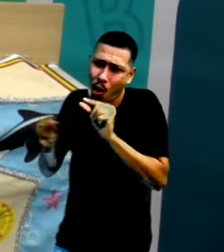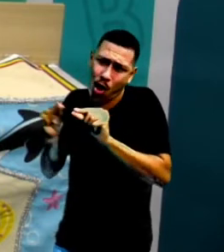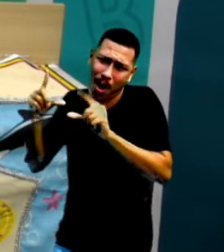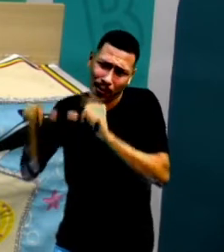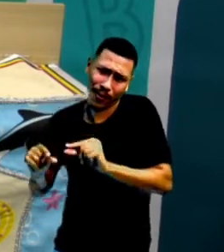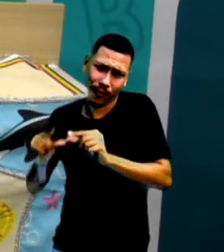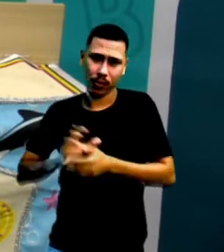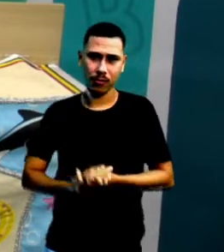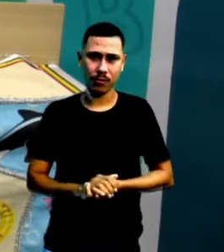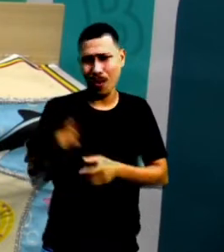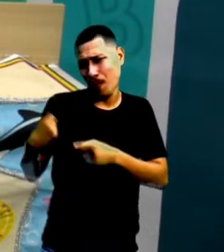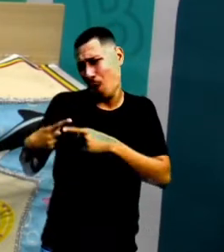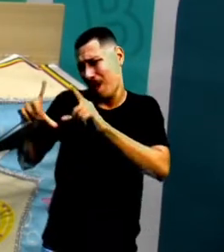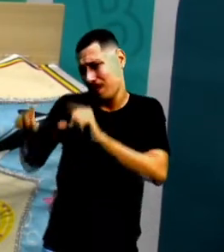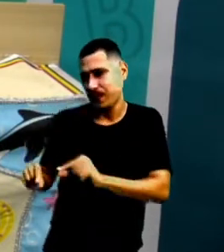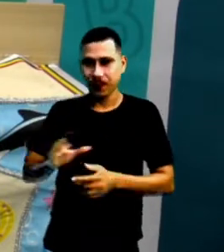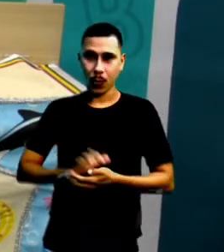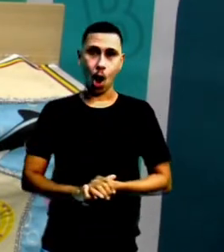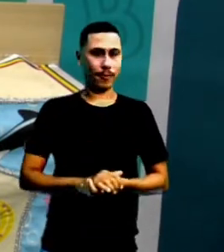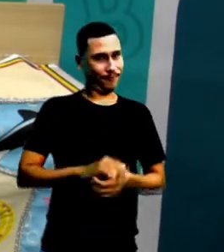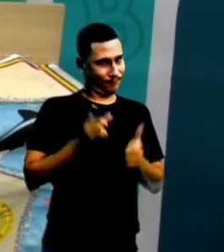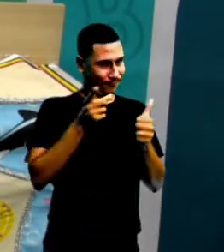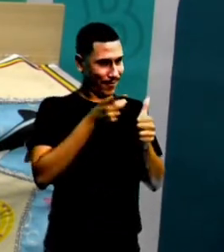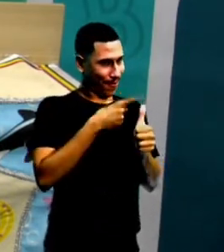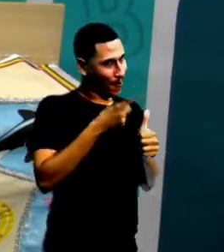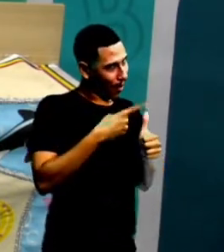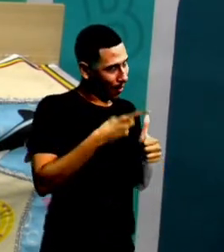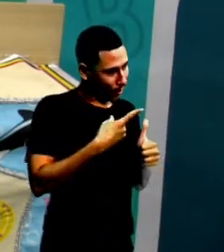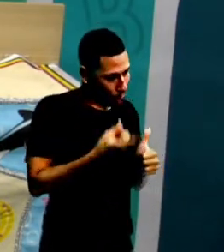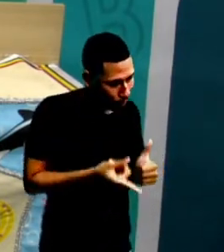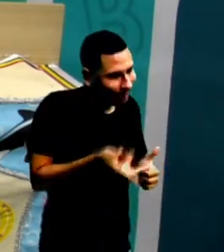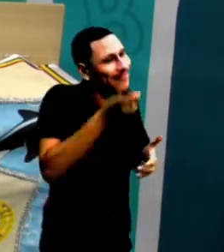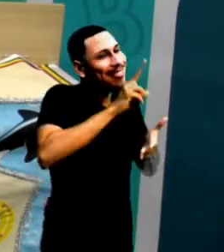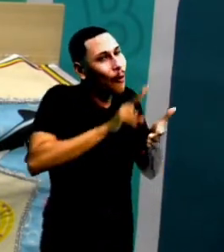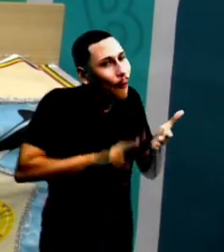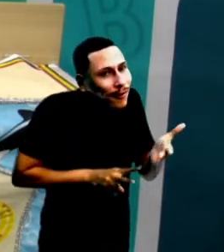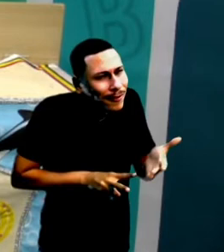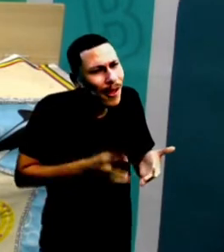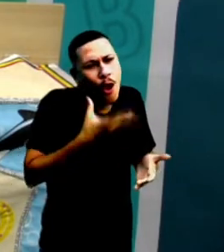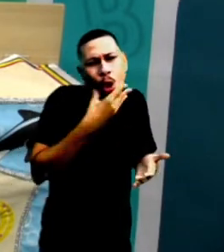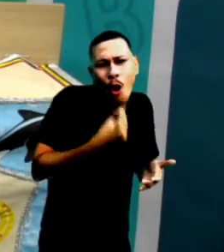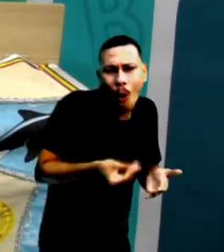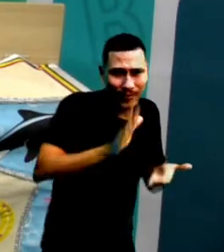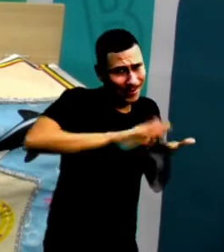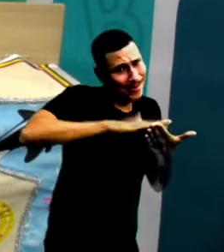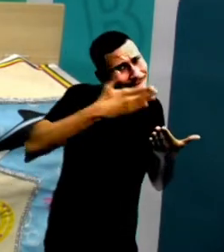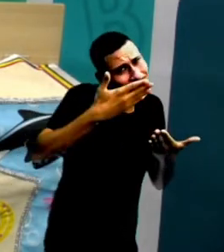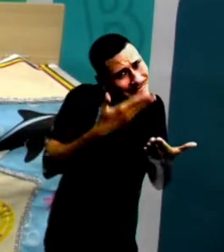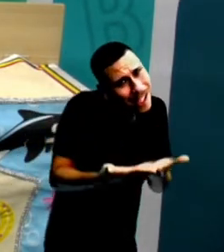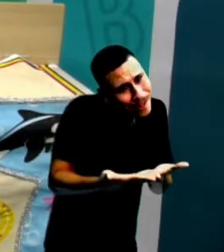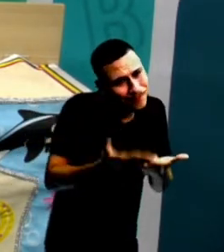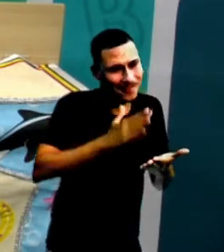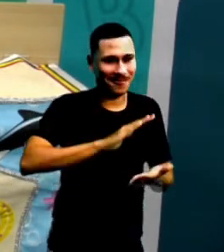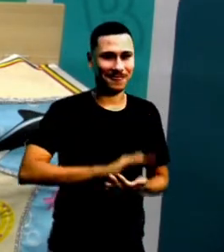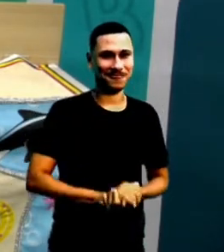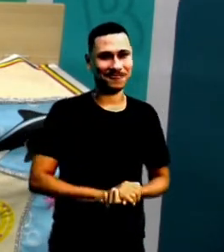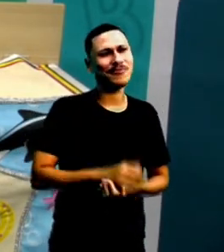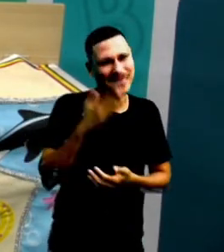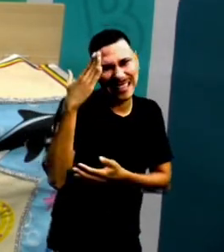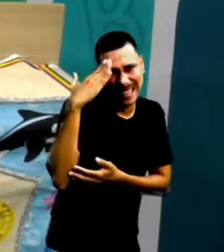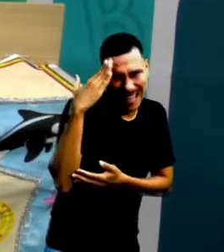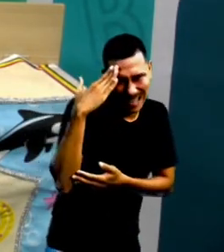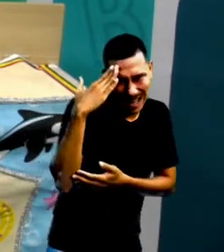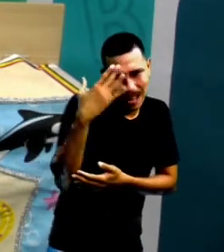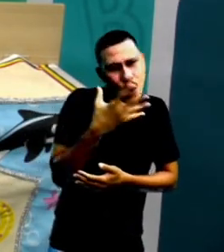ele é tão pequenininho? Ó, primeiro, esse rapaz, leiturinha, ele é um intérprete, entendesse? É